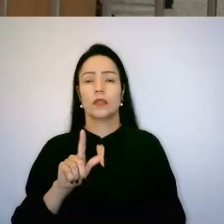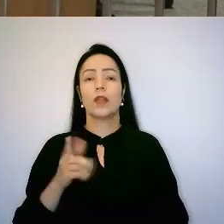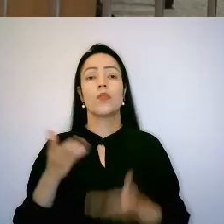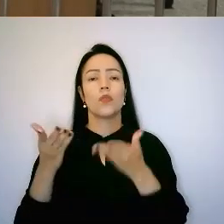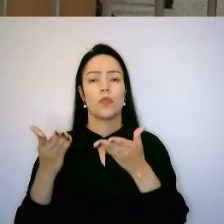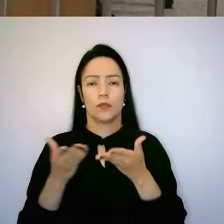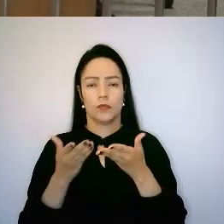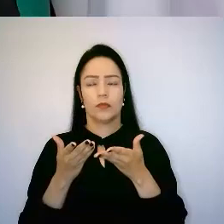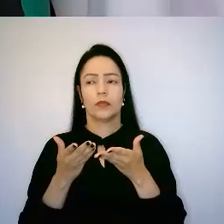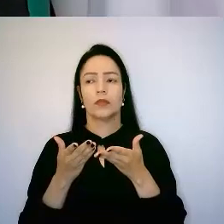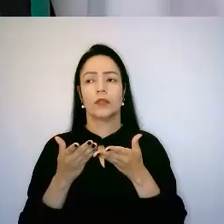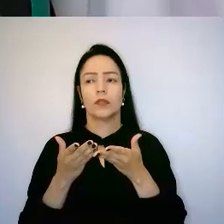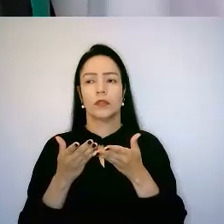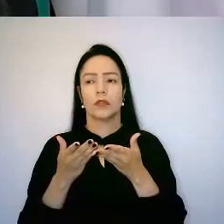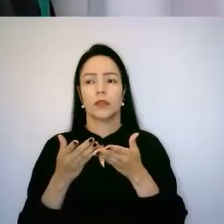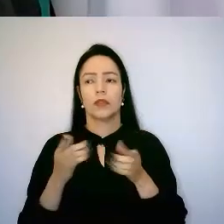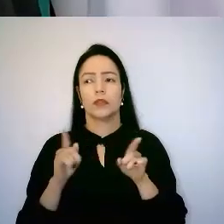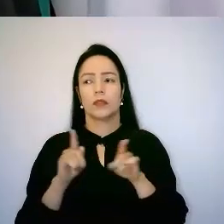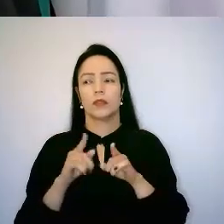do revisor